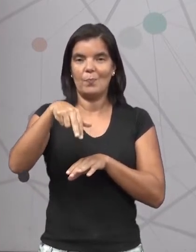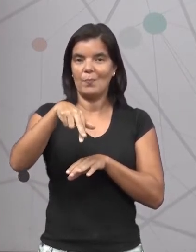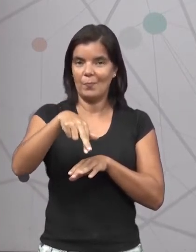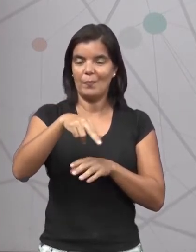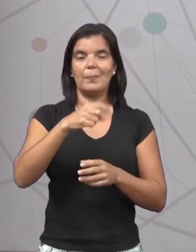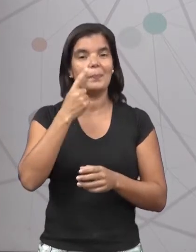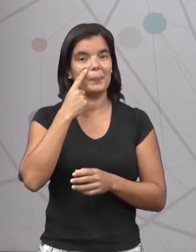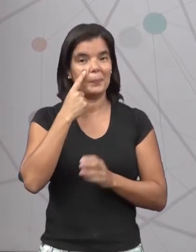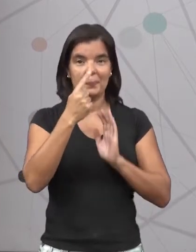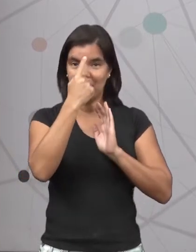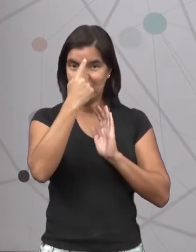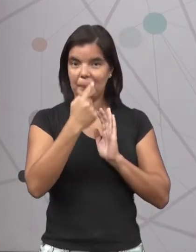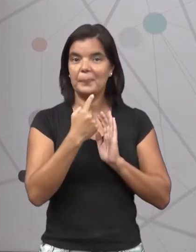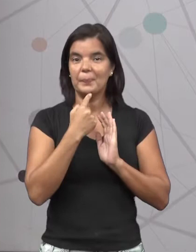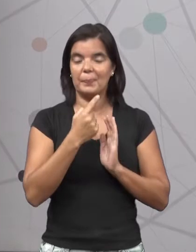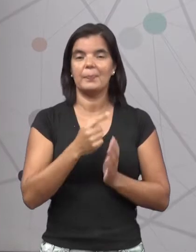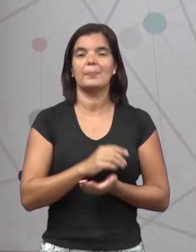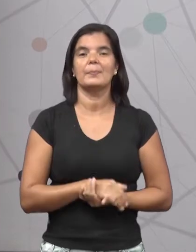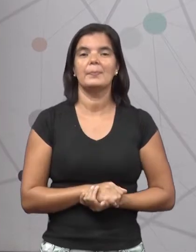aqui.